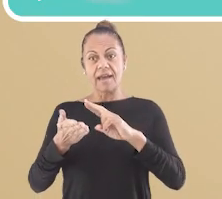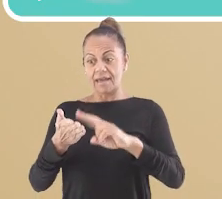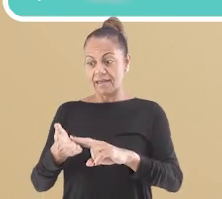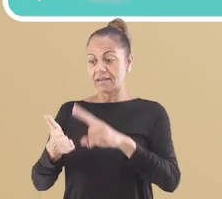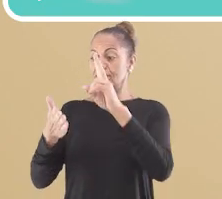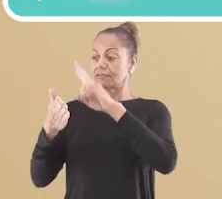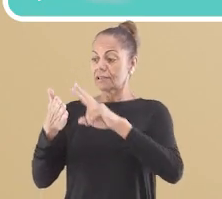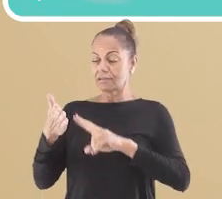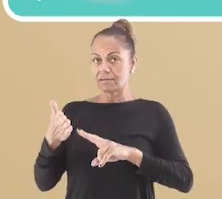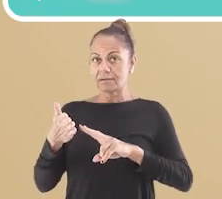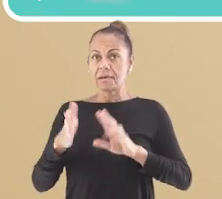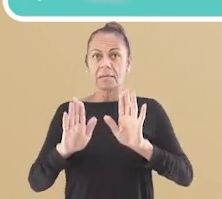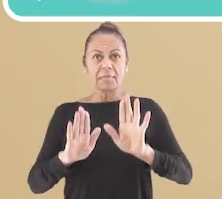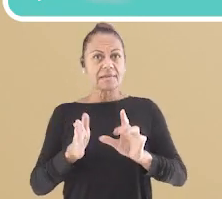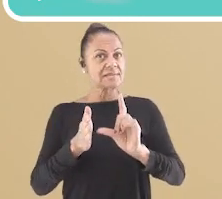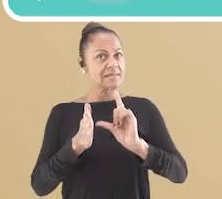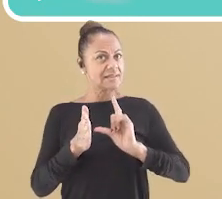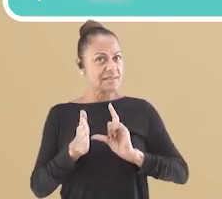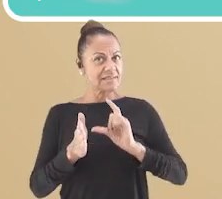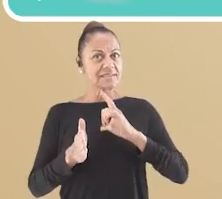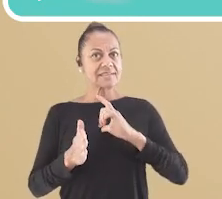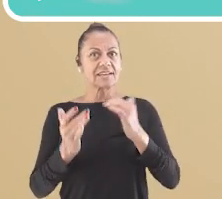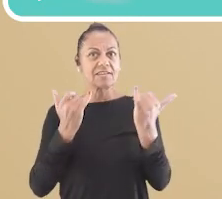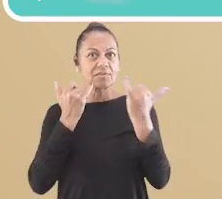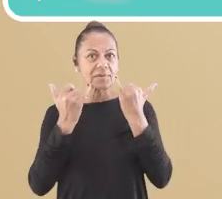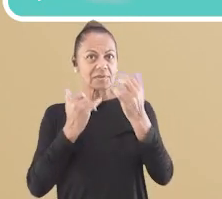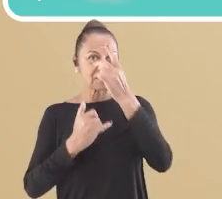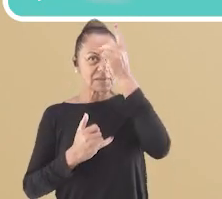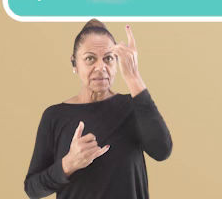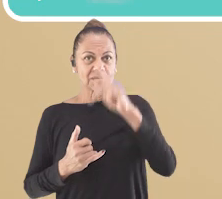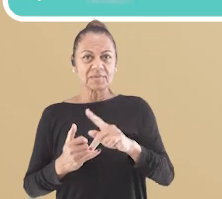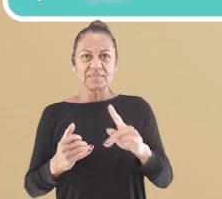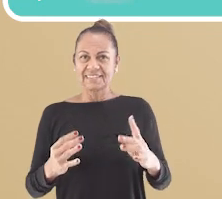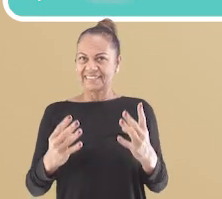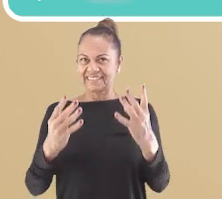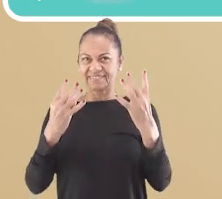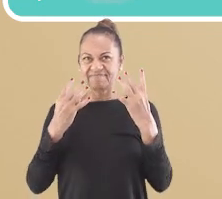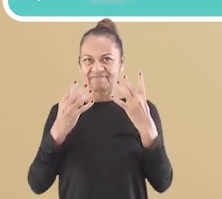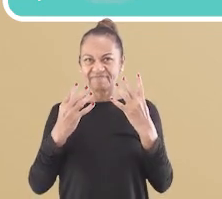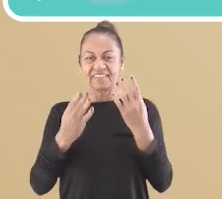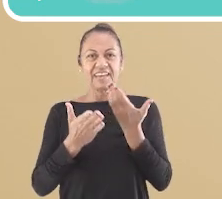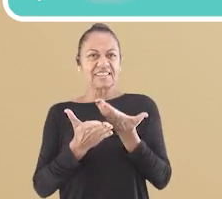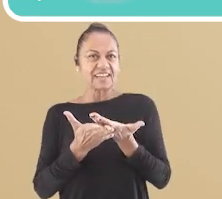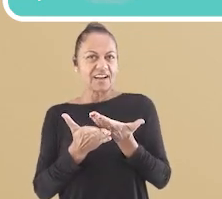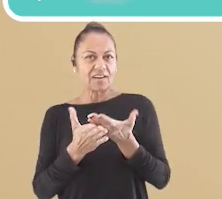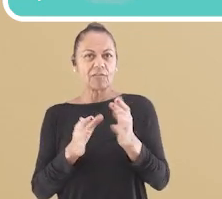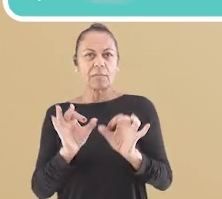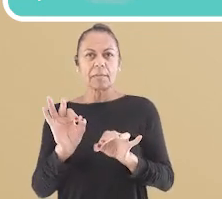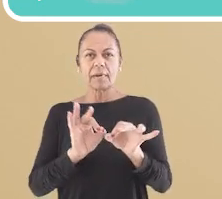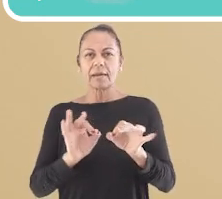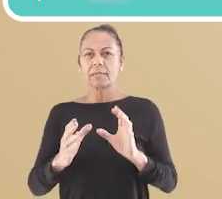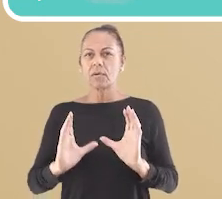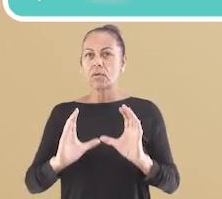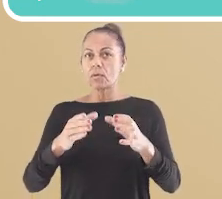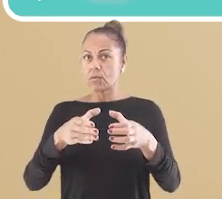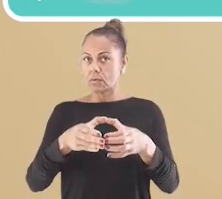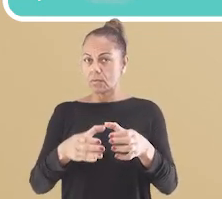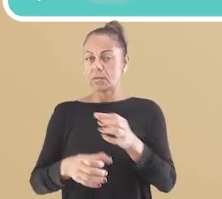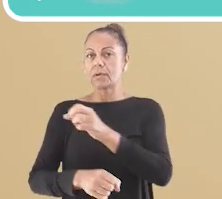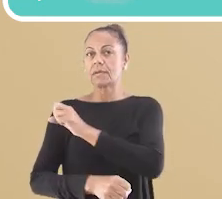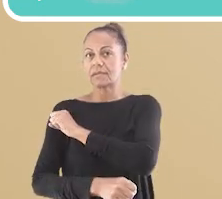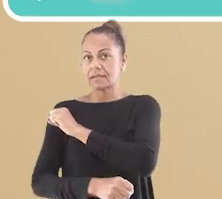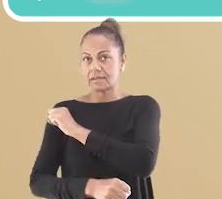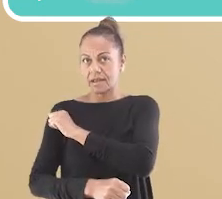E antes de iniciarmos, aí vão algumas informações para os professores e as professoras que nos acompanham. Essa aula foi planejada